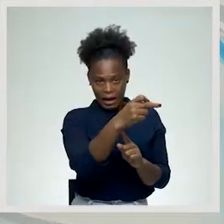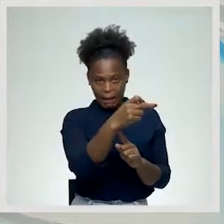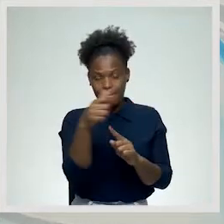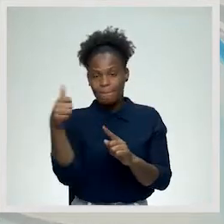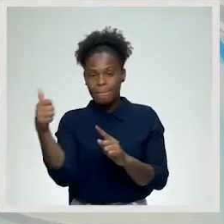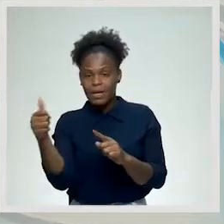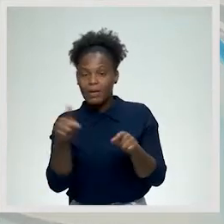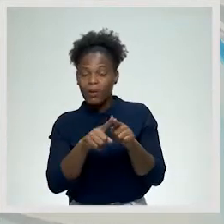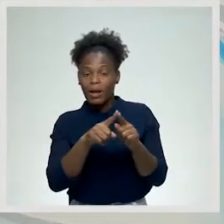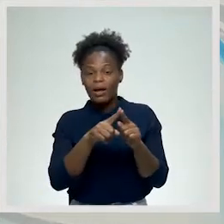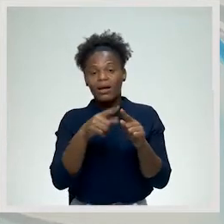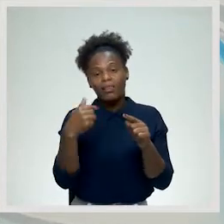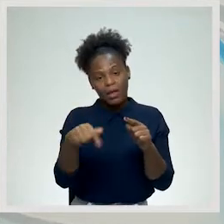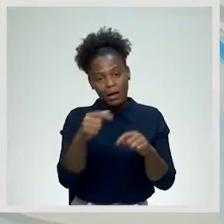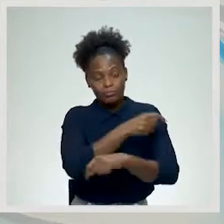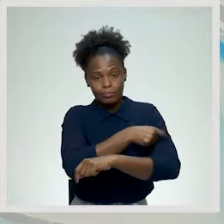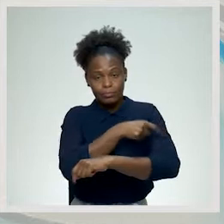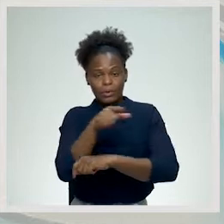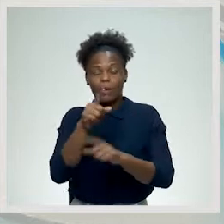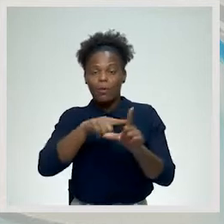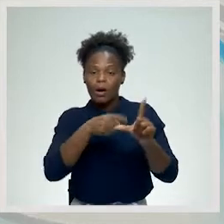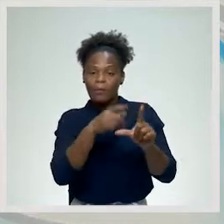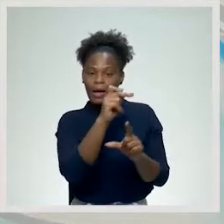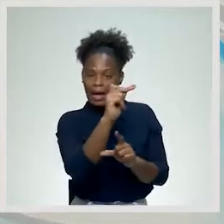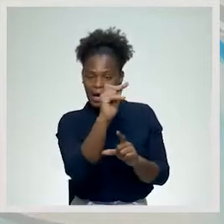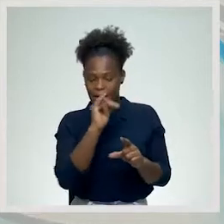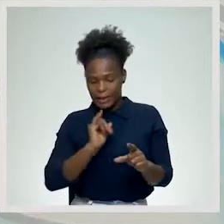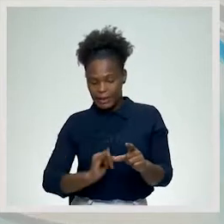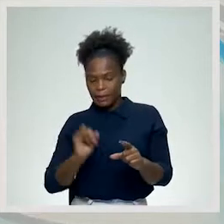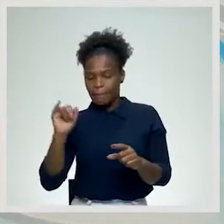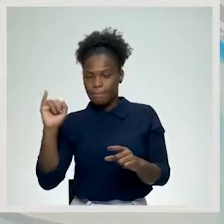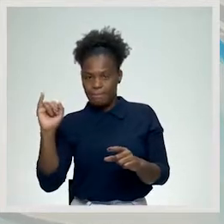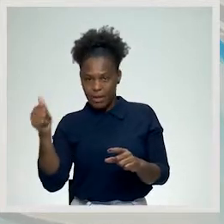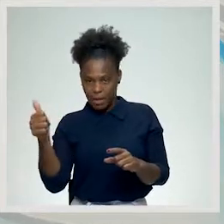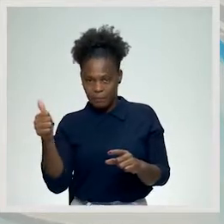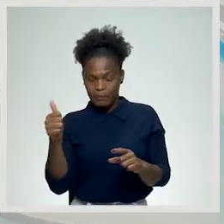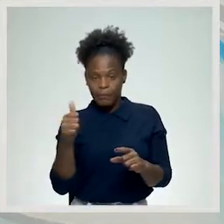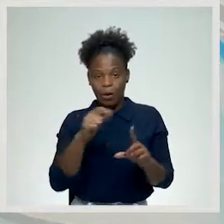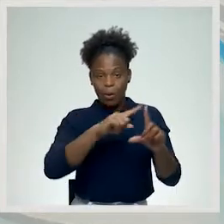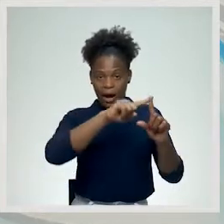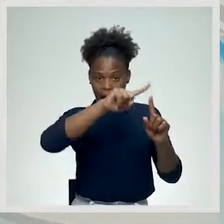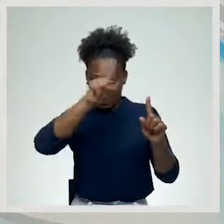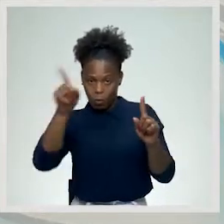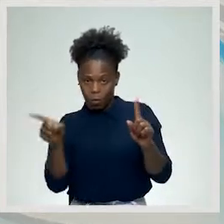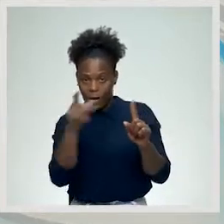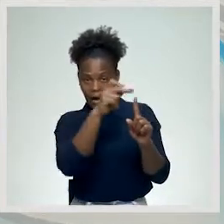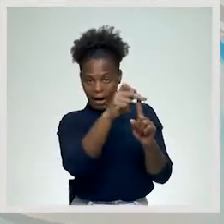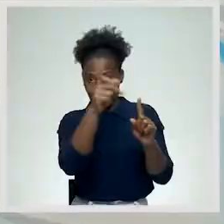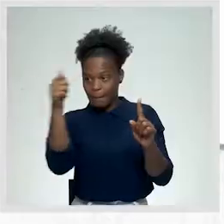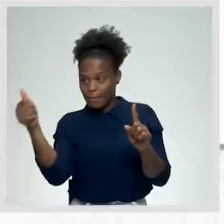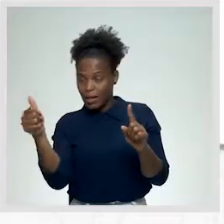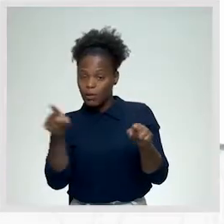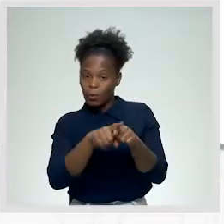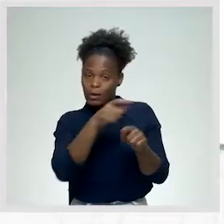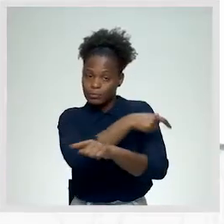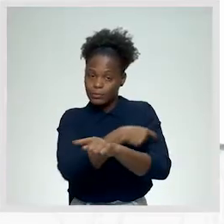ao ângulo AIB. Eu repito, o arco AB corresponde ao ângulo